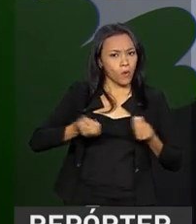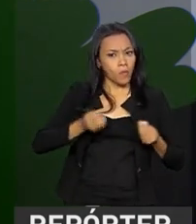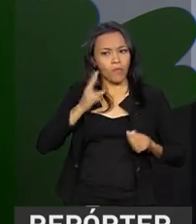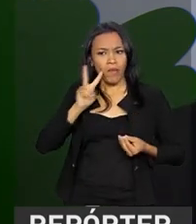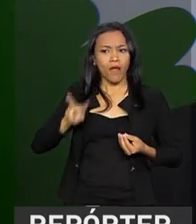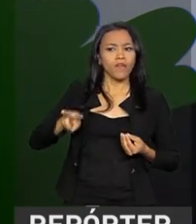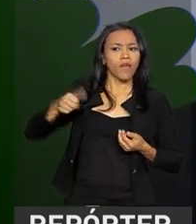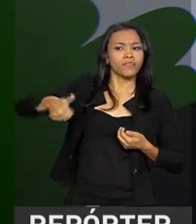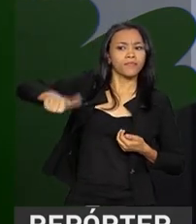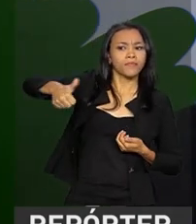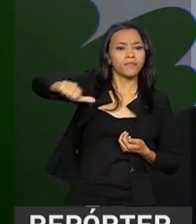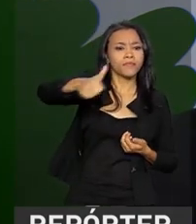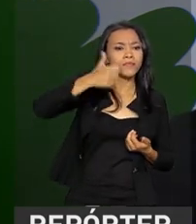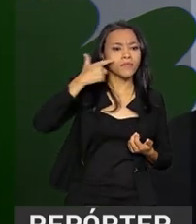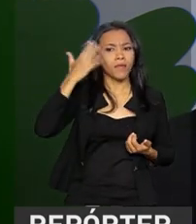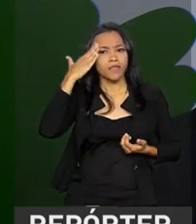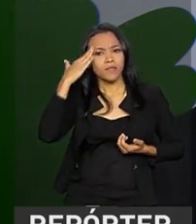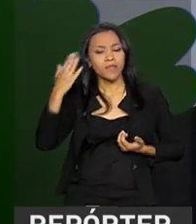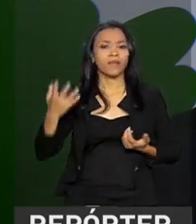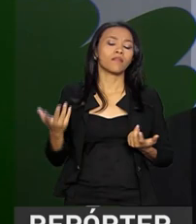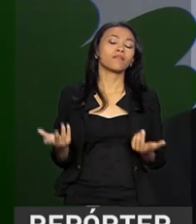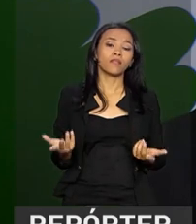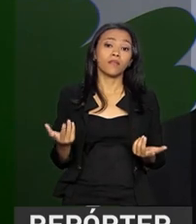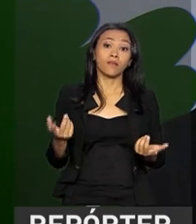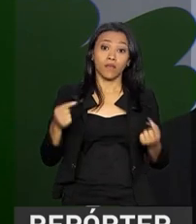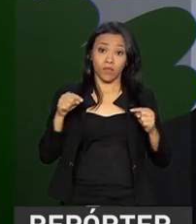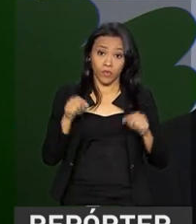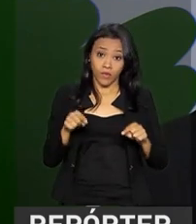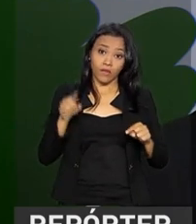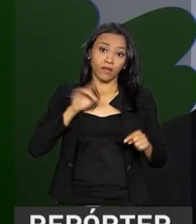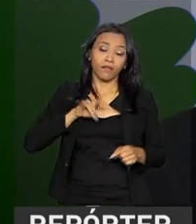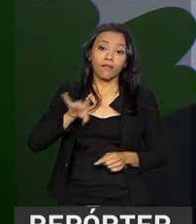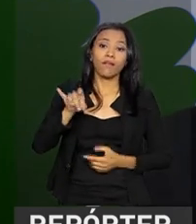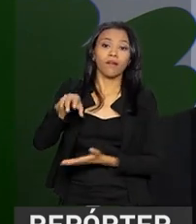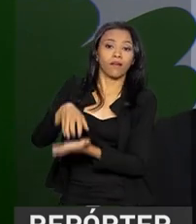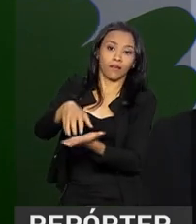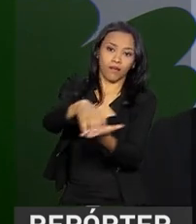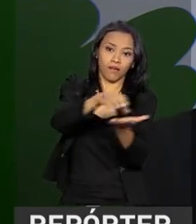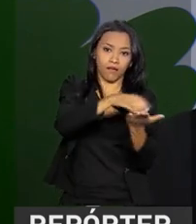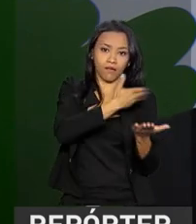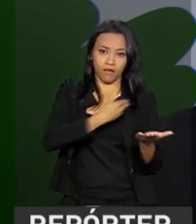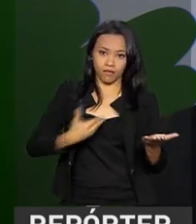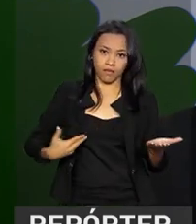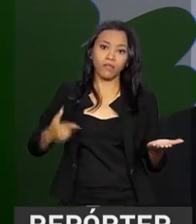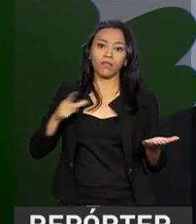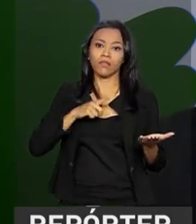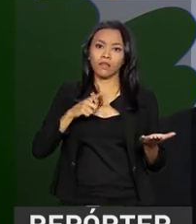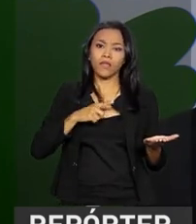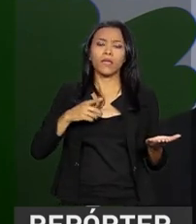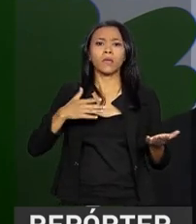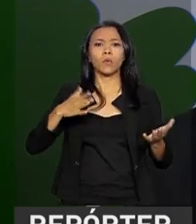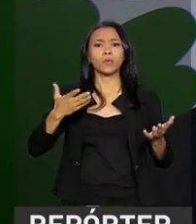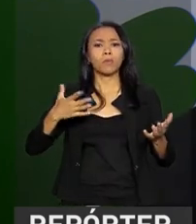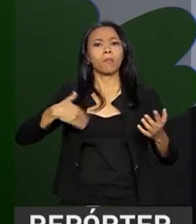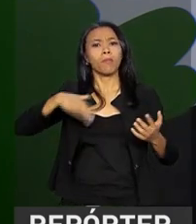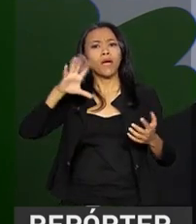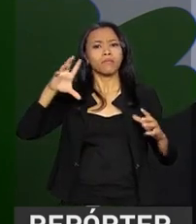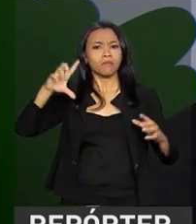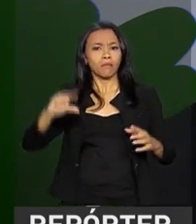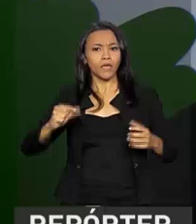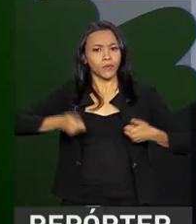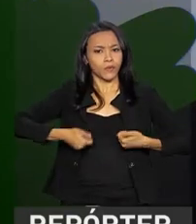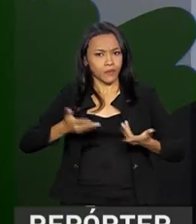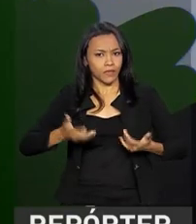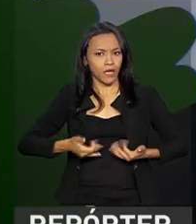gastos que não fazem parte da essência da razão de existir das instituições o ideal é que quanto mais baixos eles forem melhor